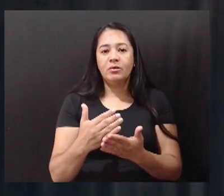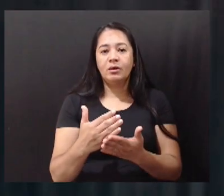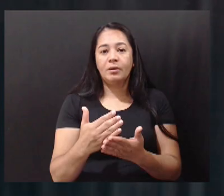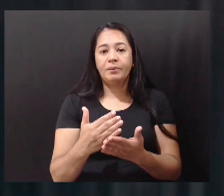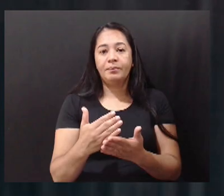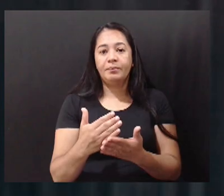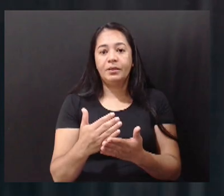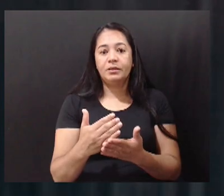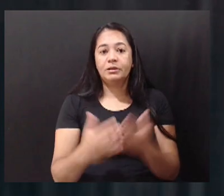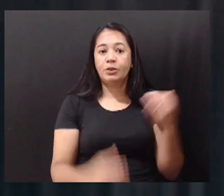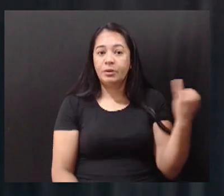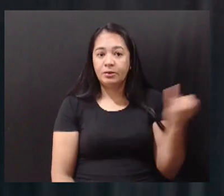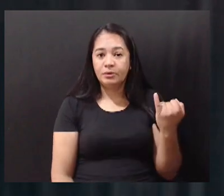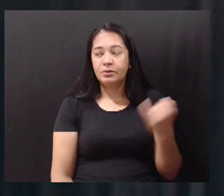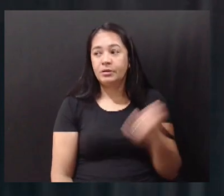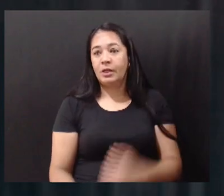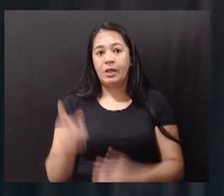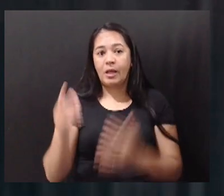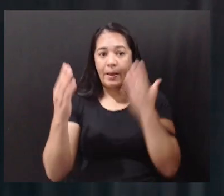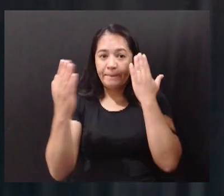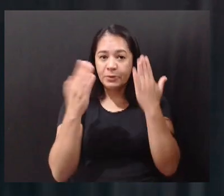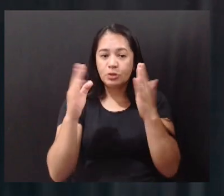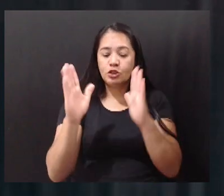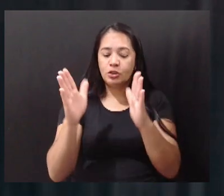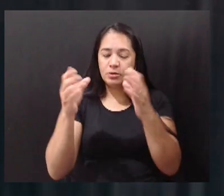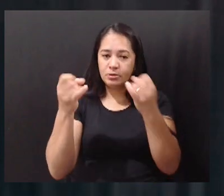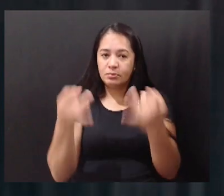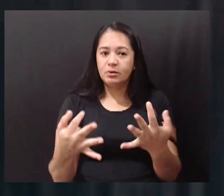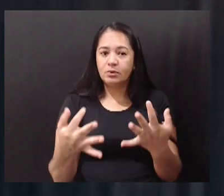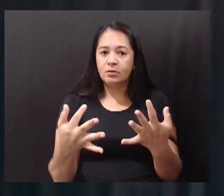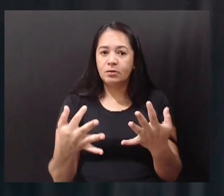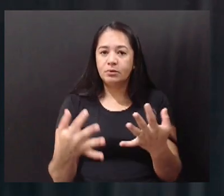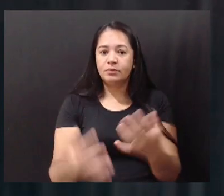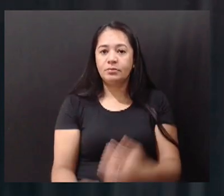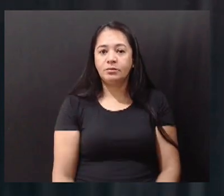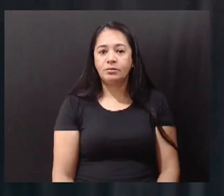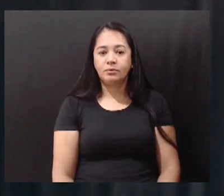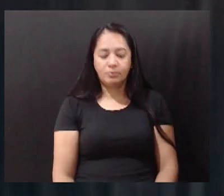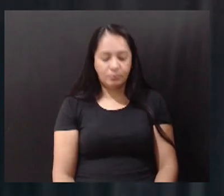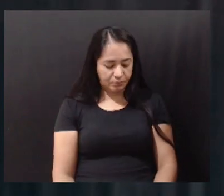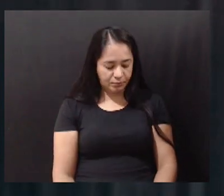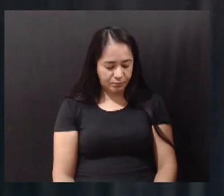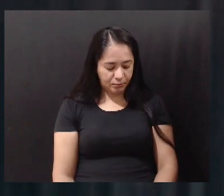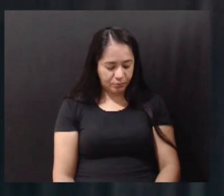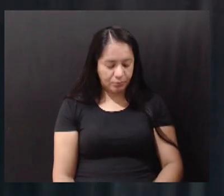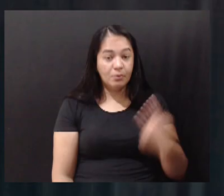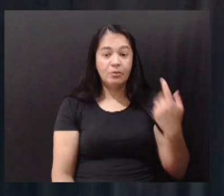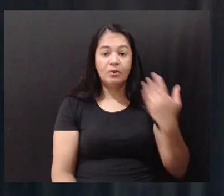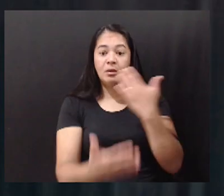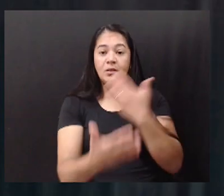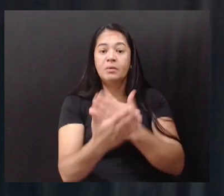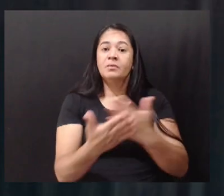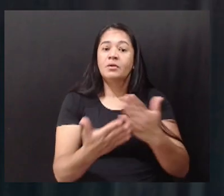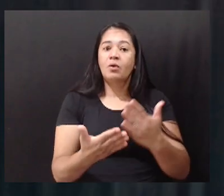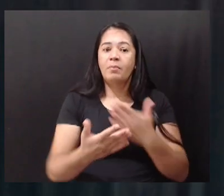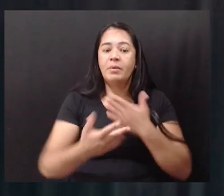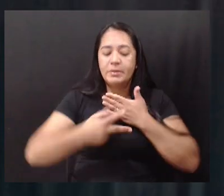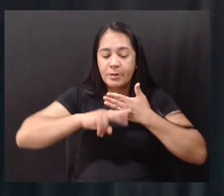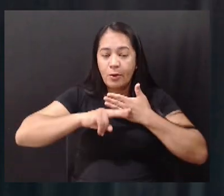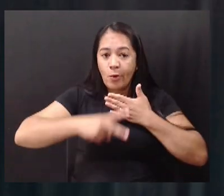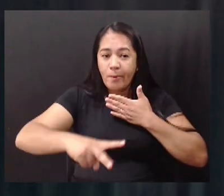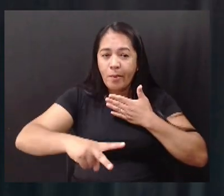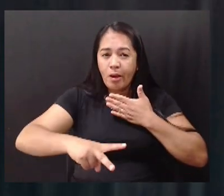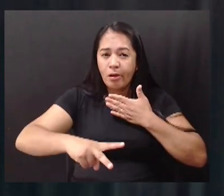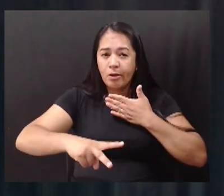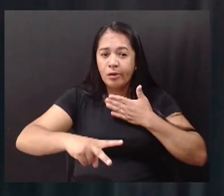igual a Valéria já comentou um pouco, né. Então, é realmente quando a gente começa a ter um impacto muito grande, não só do ponto de